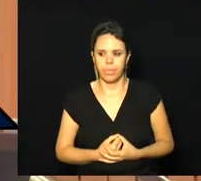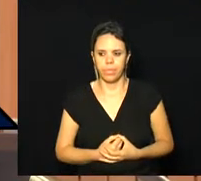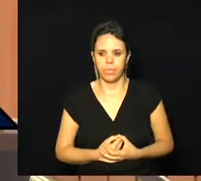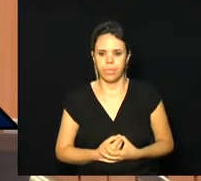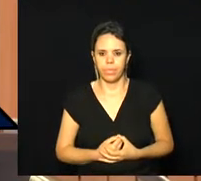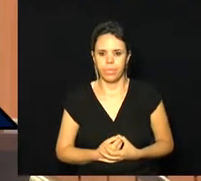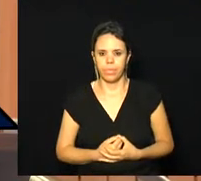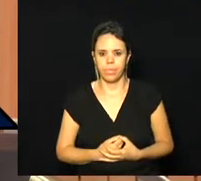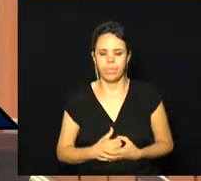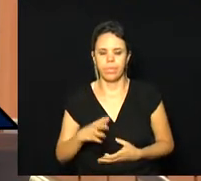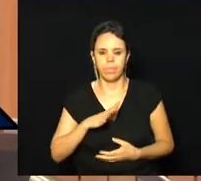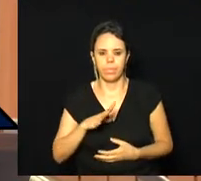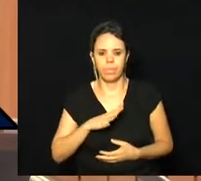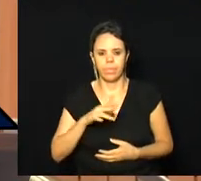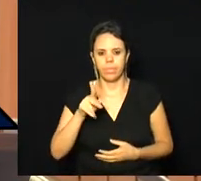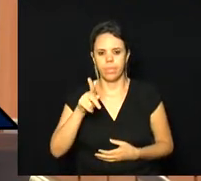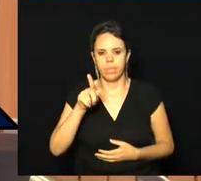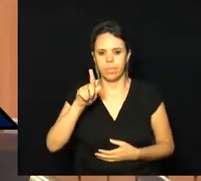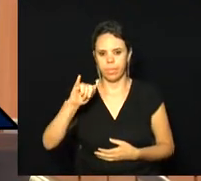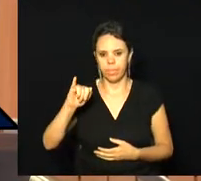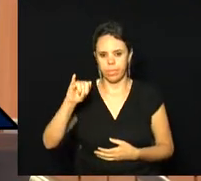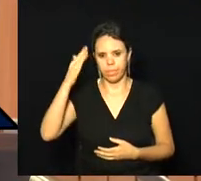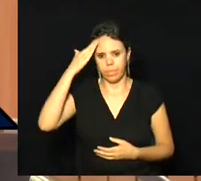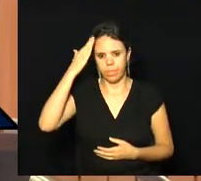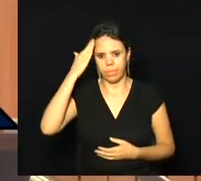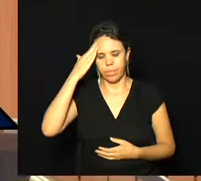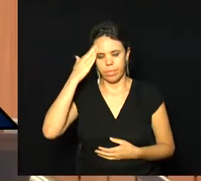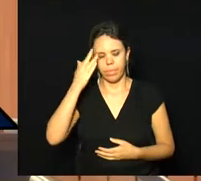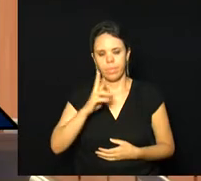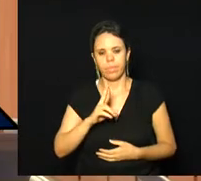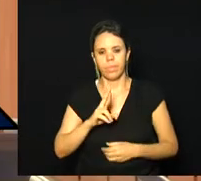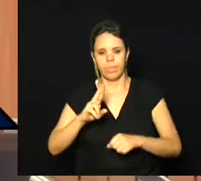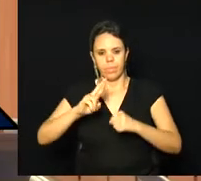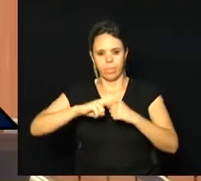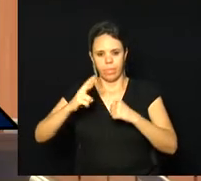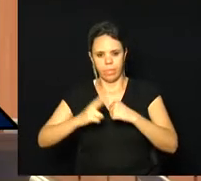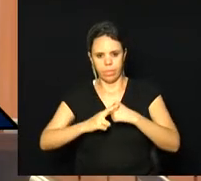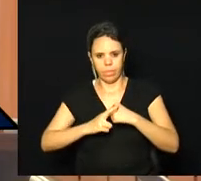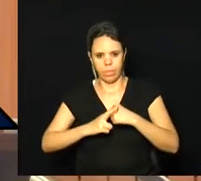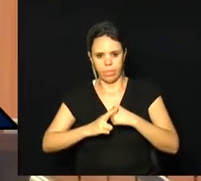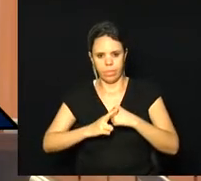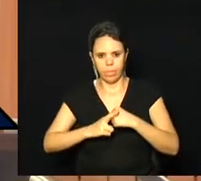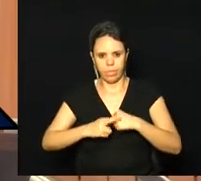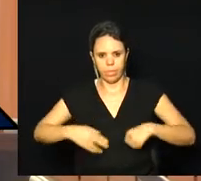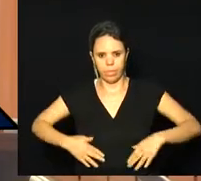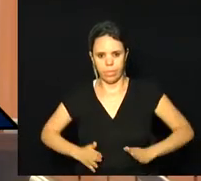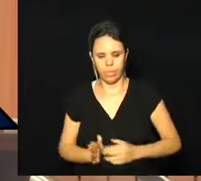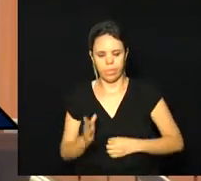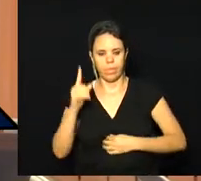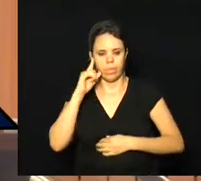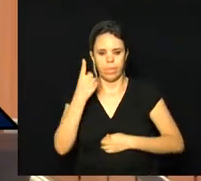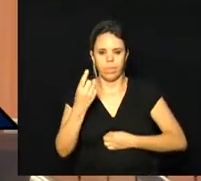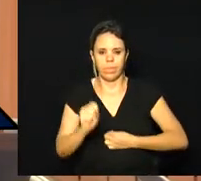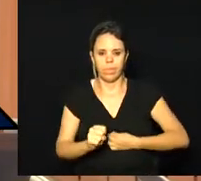Natural de Ji-Paraná, em Rondônia, nascido no dia